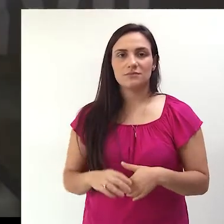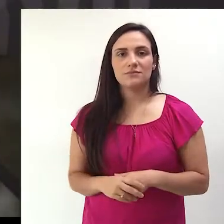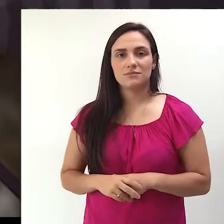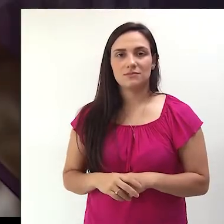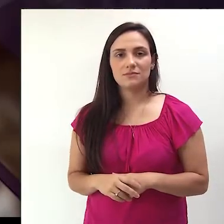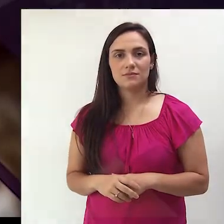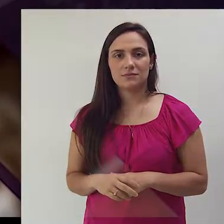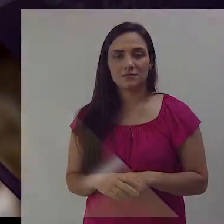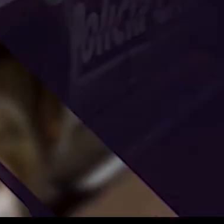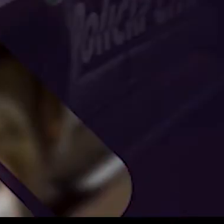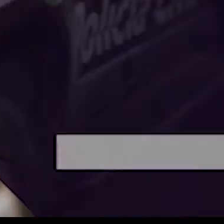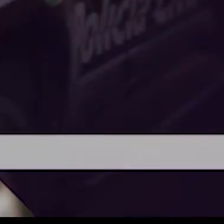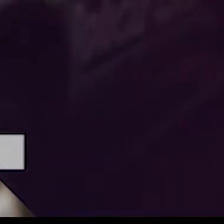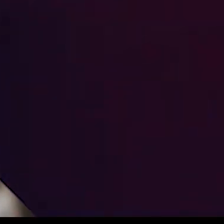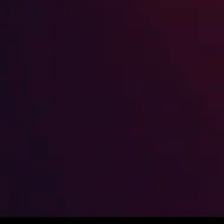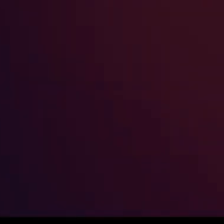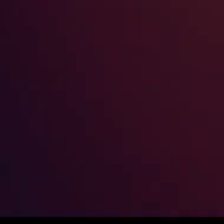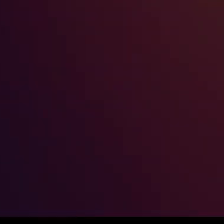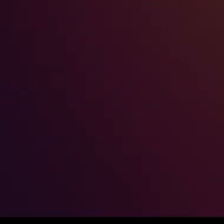daí.